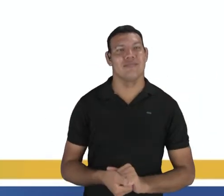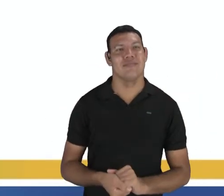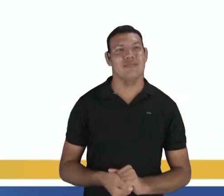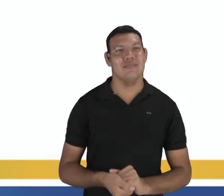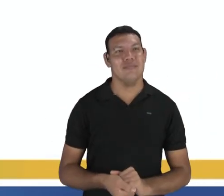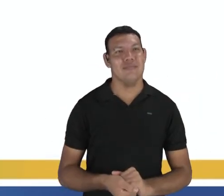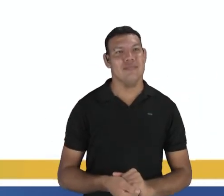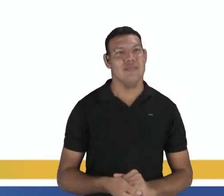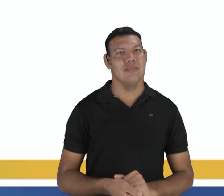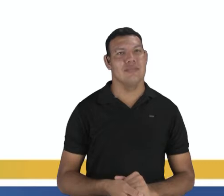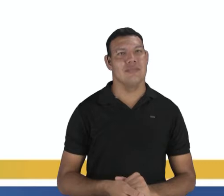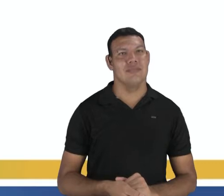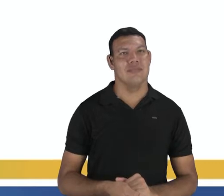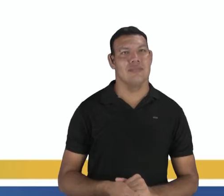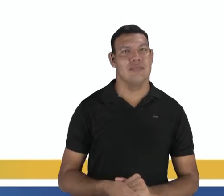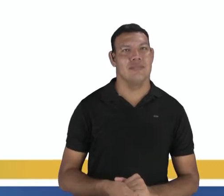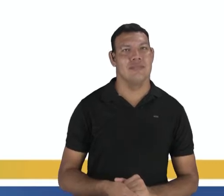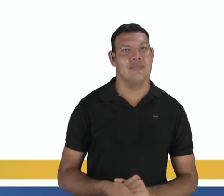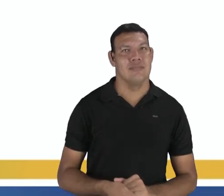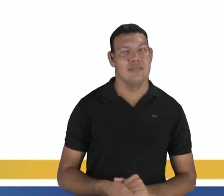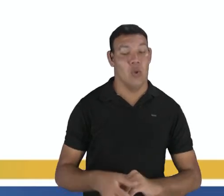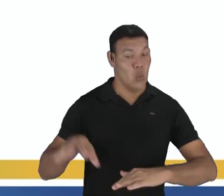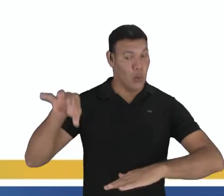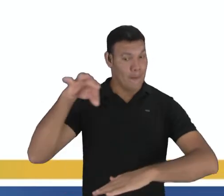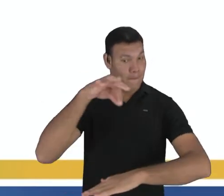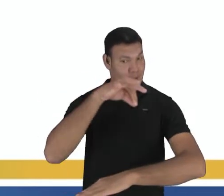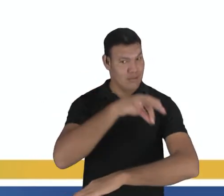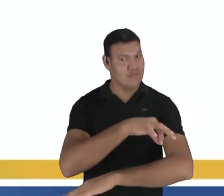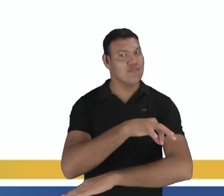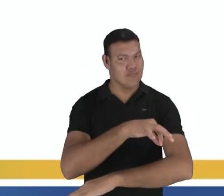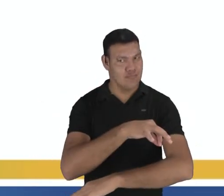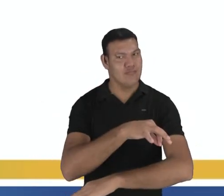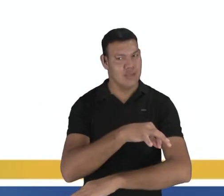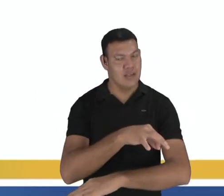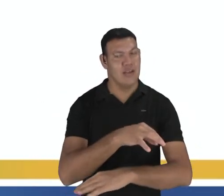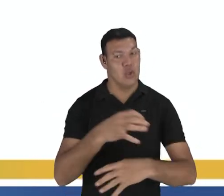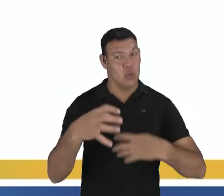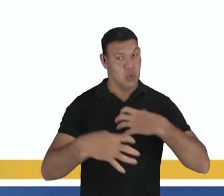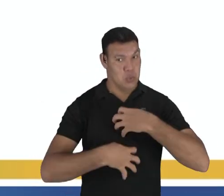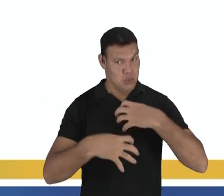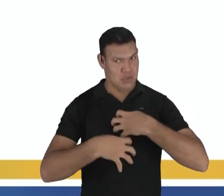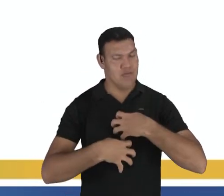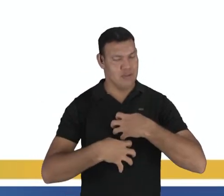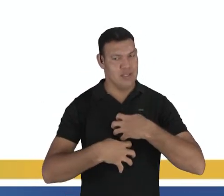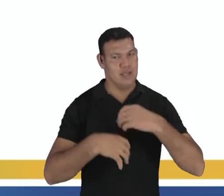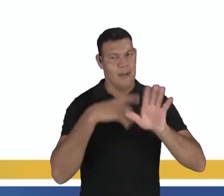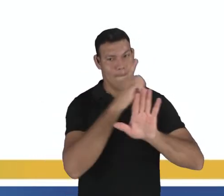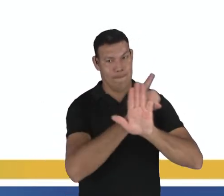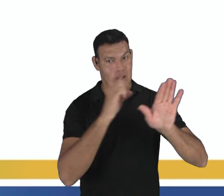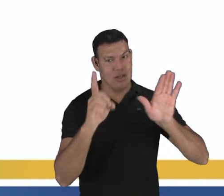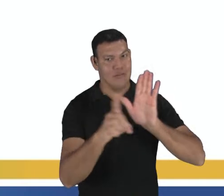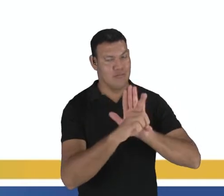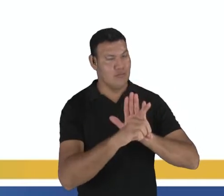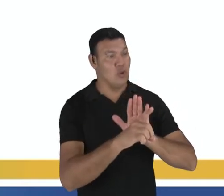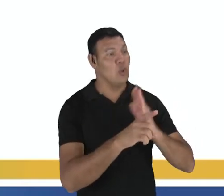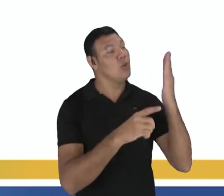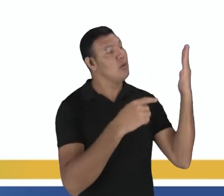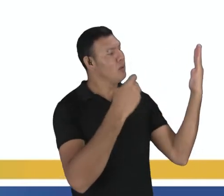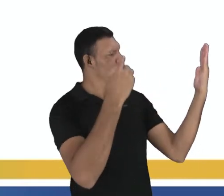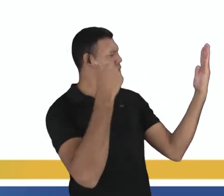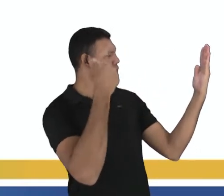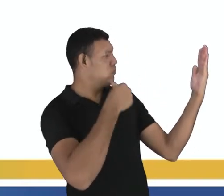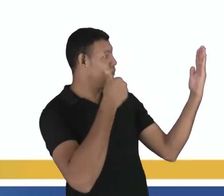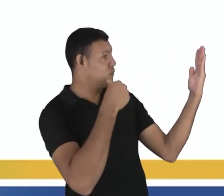Na publicidade aí, na tirinha do Wise Egypt, nós temos o pneu com sentido denotativo. Já no primeiro, que é o